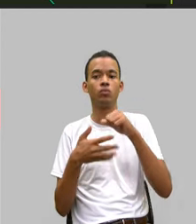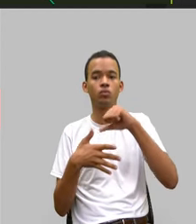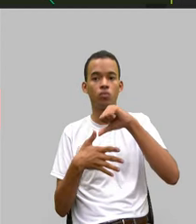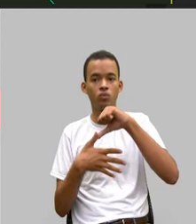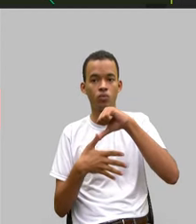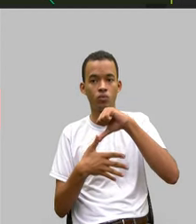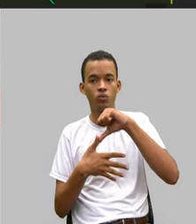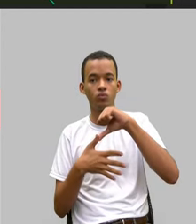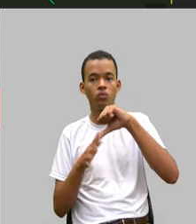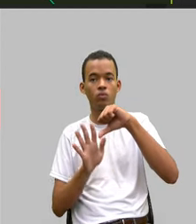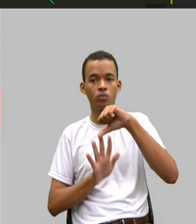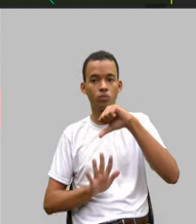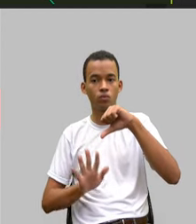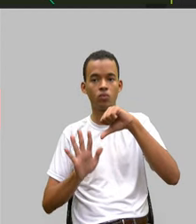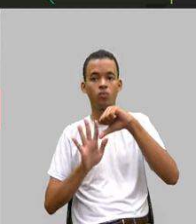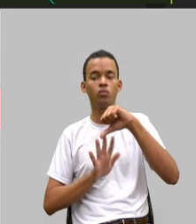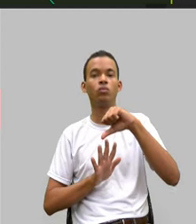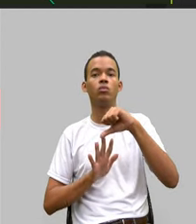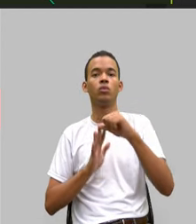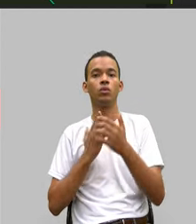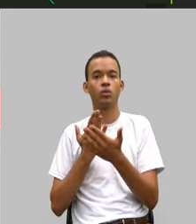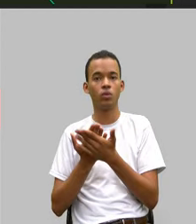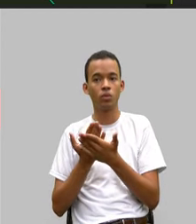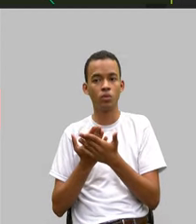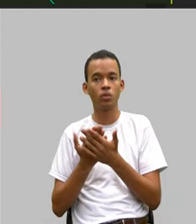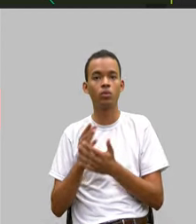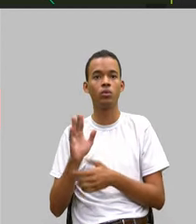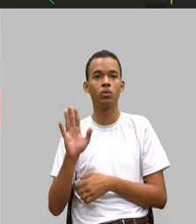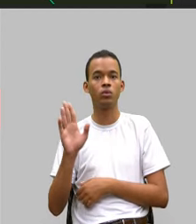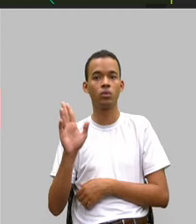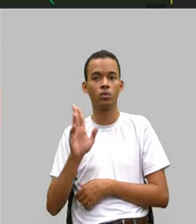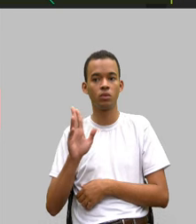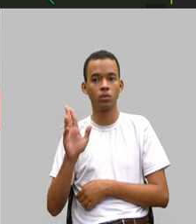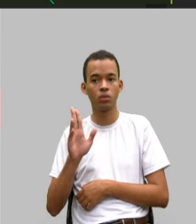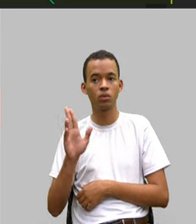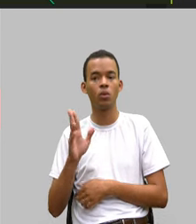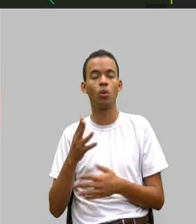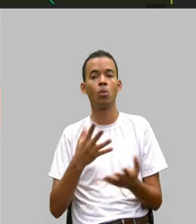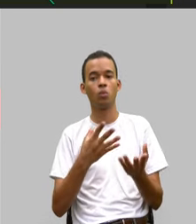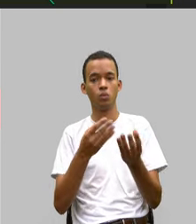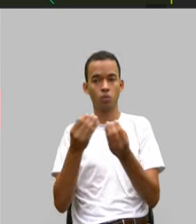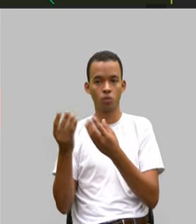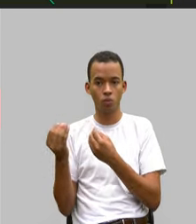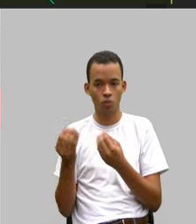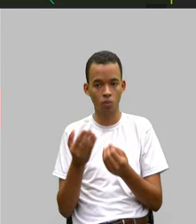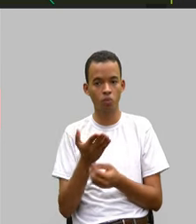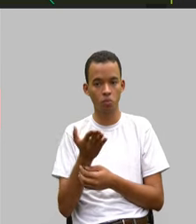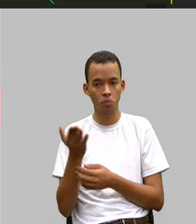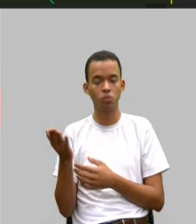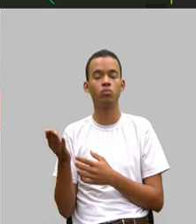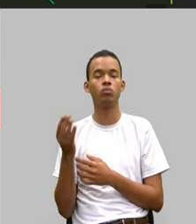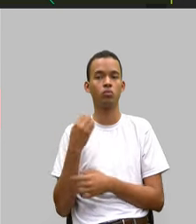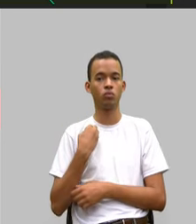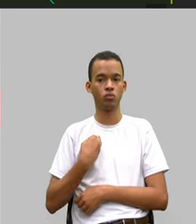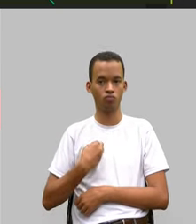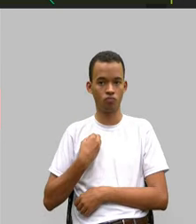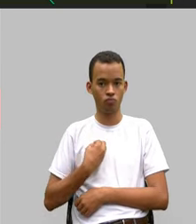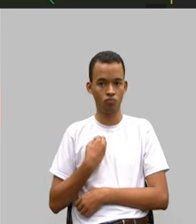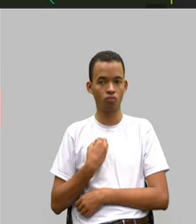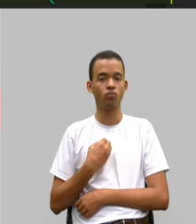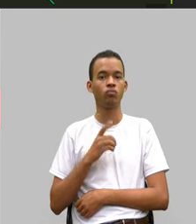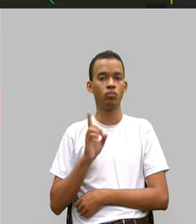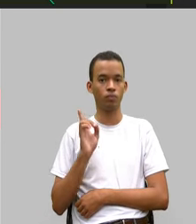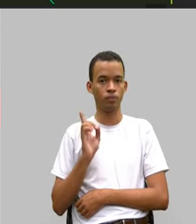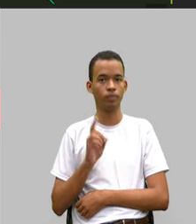canabinoide várias pessoas que estão aqui nessa mesa estiveram lá eh e eu queria hoje trazer essa